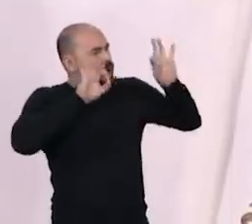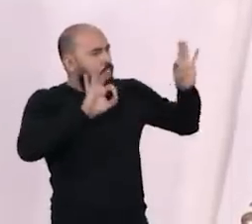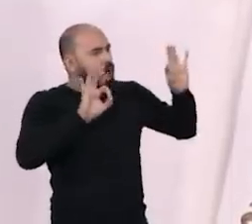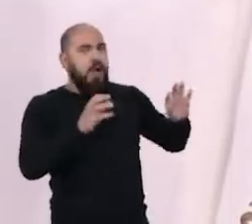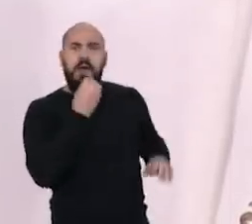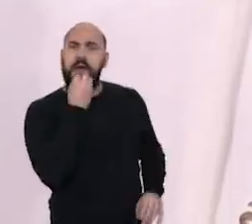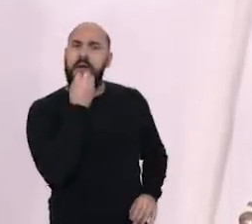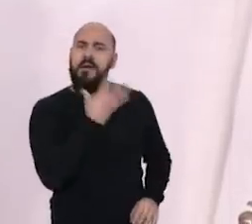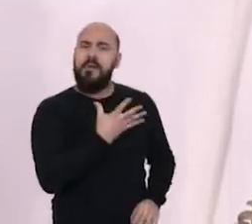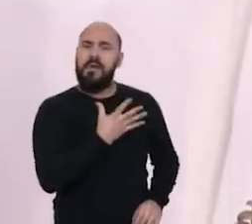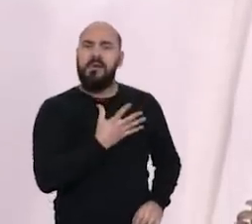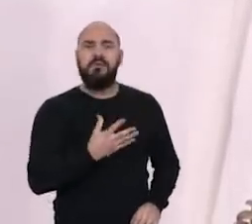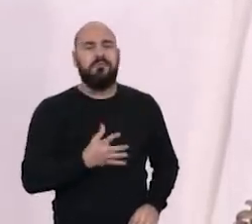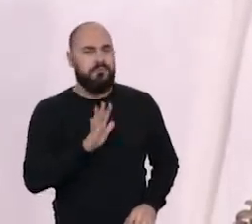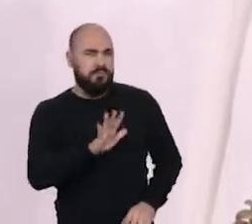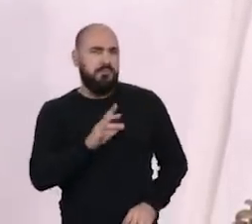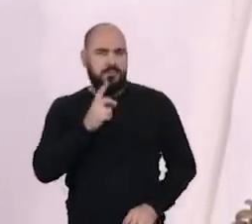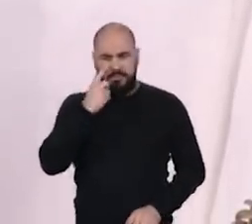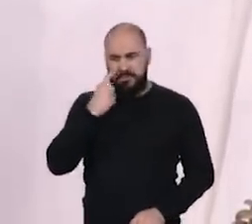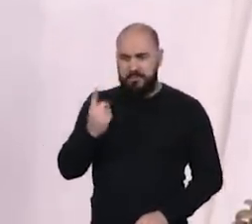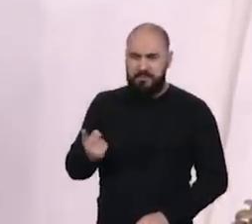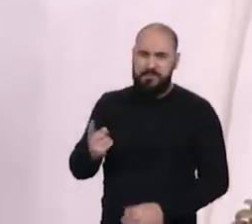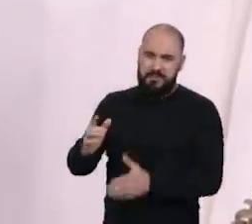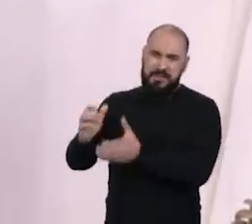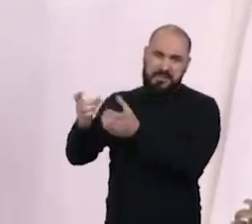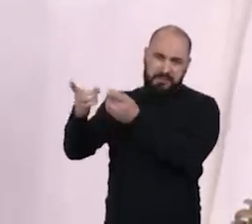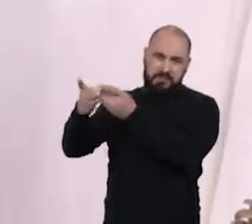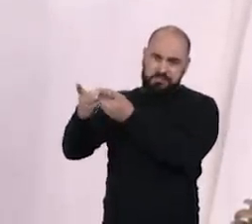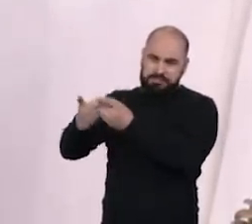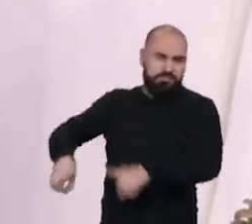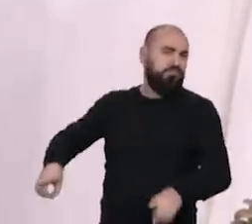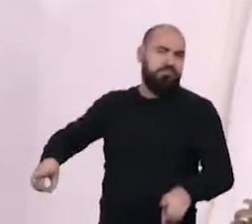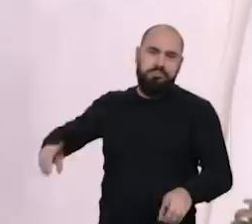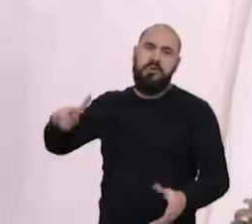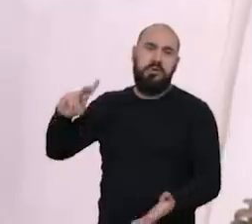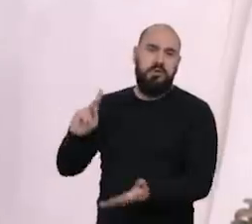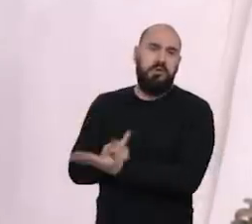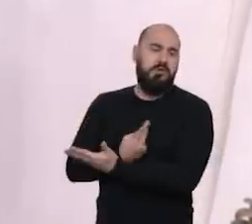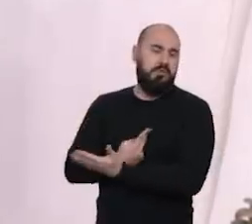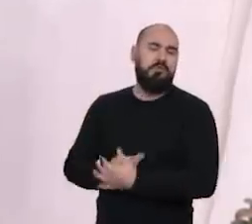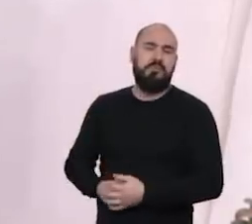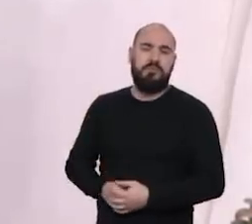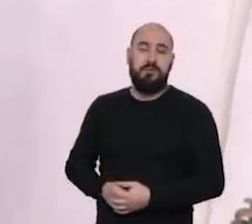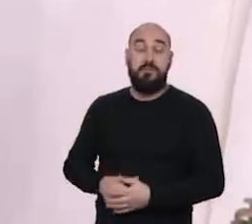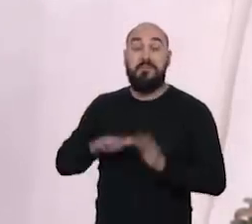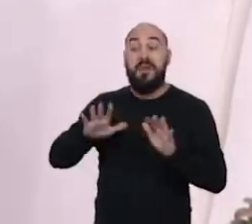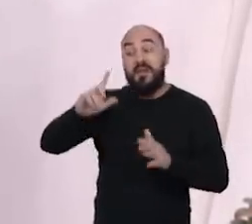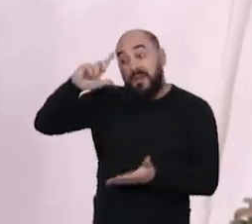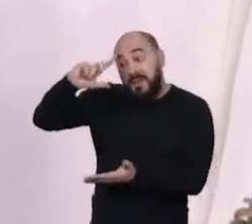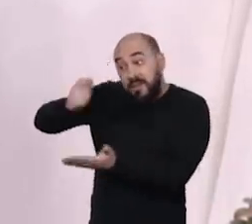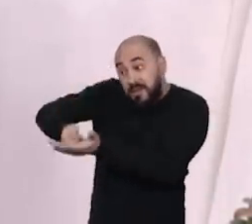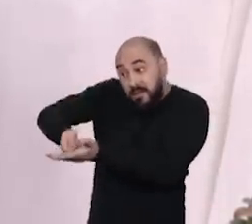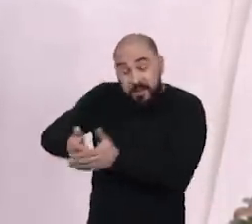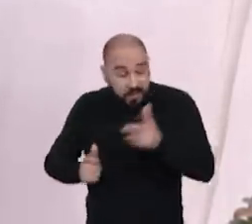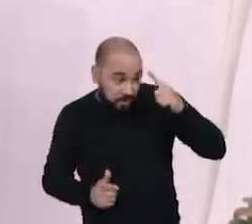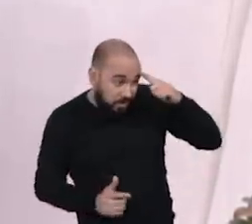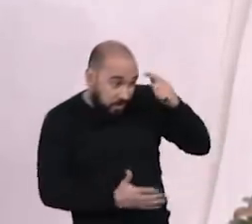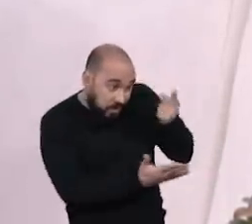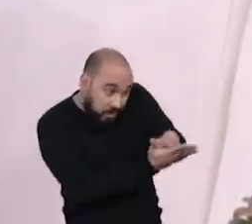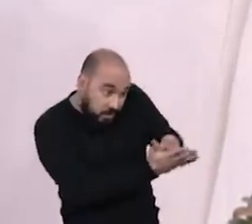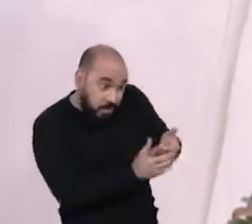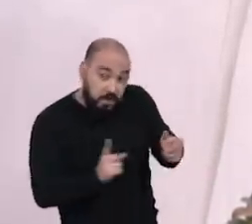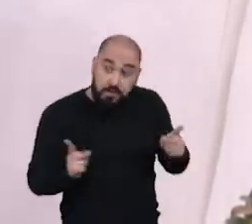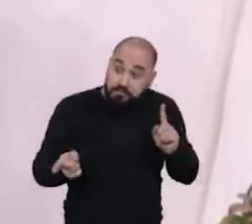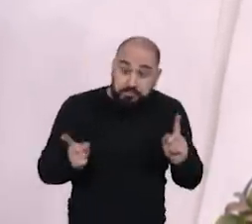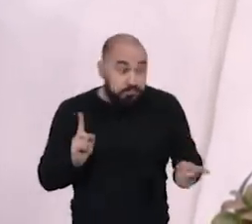num ponto que chegaram ao fracasso. Tudo depende de decisão. Depende da decisão se Jesus habitará